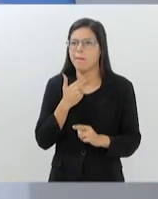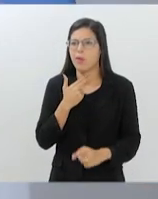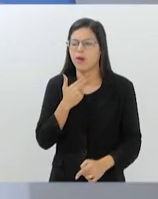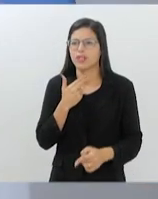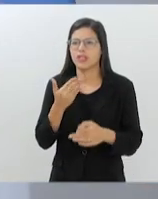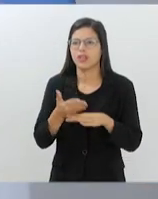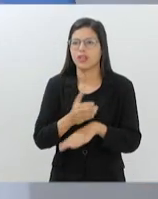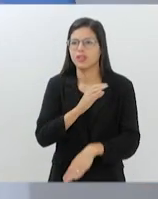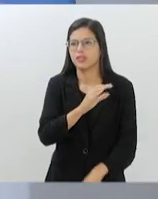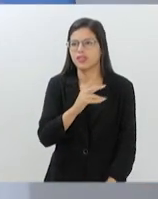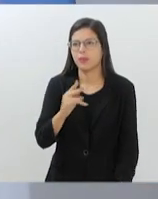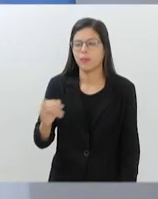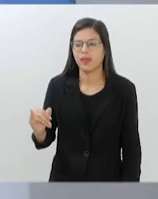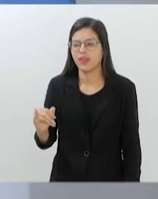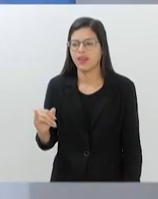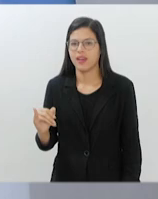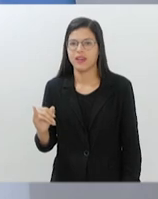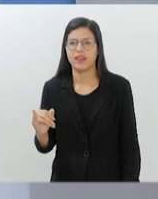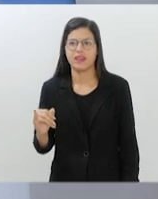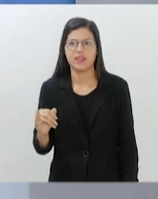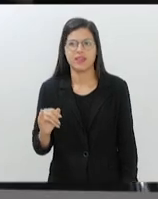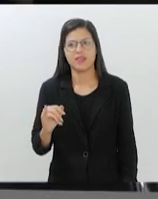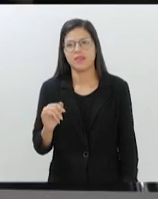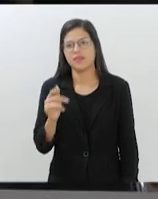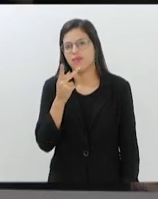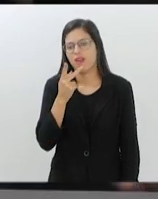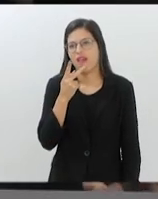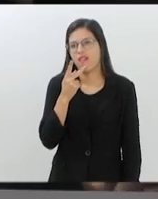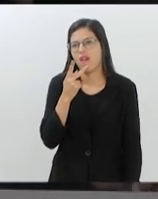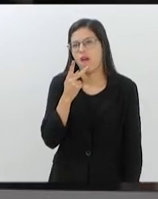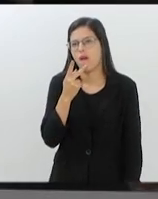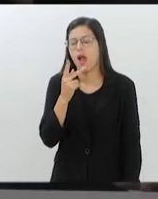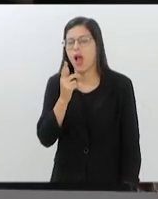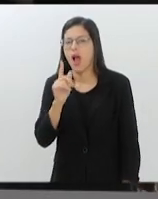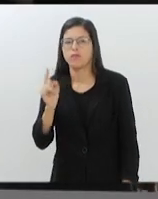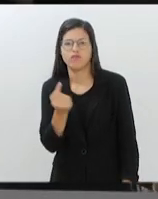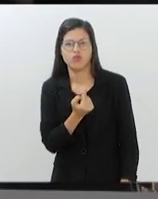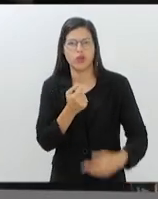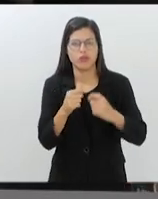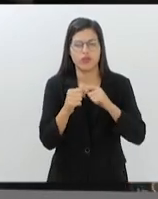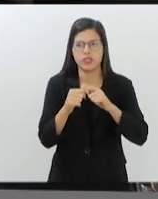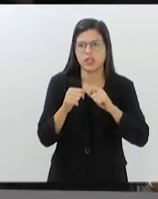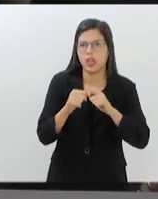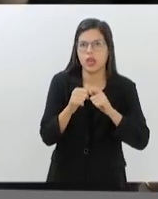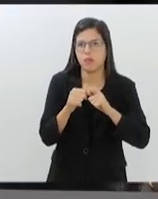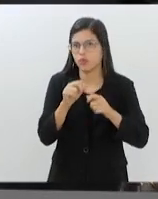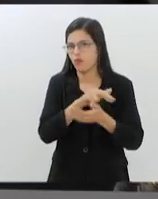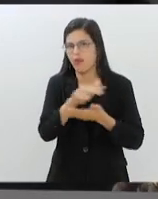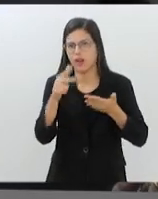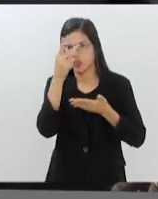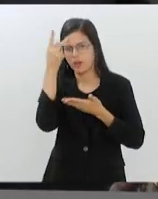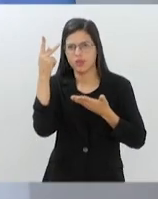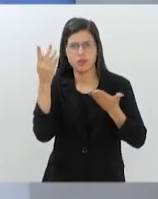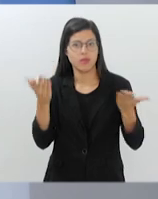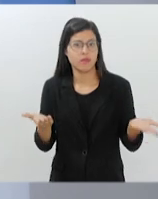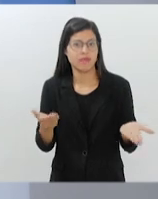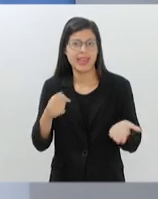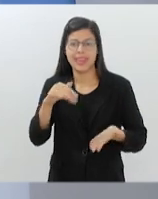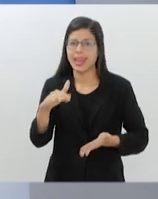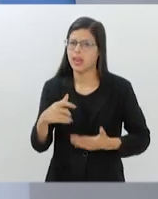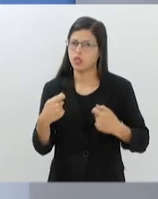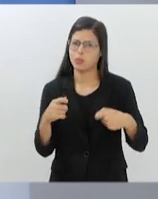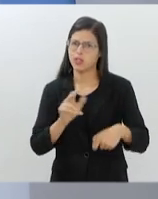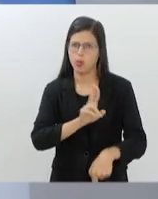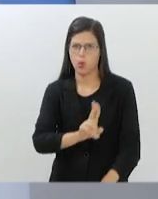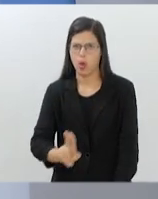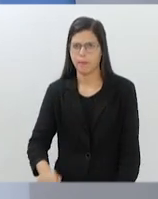algo com várias mãos certo direa direção da empresa quem define quem é a última palavra dizer que